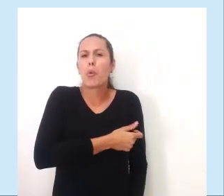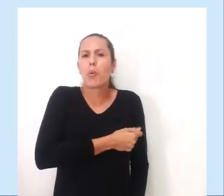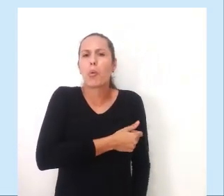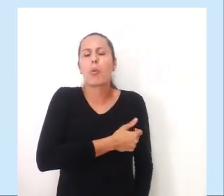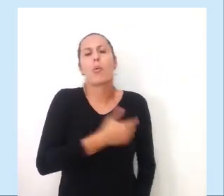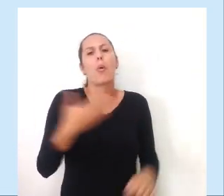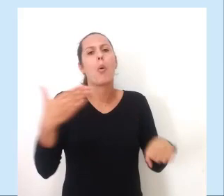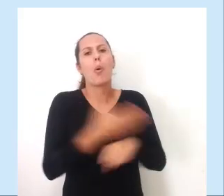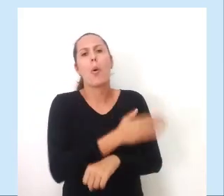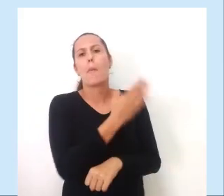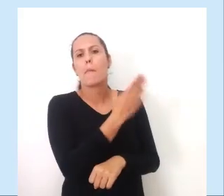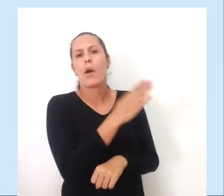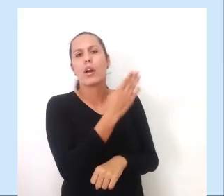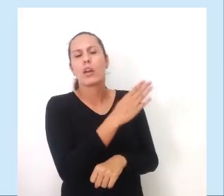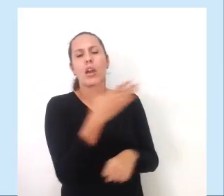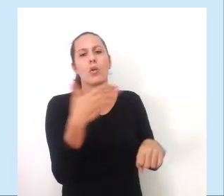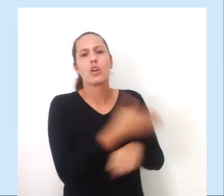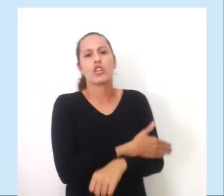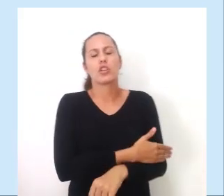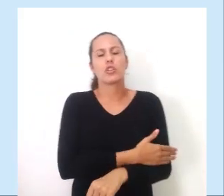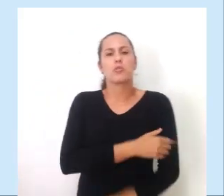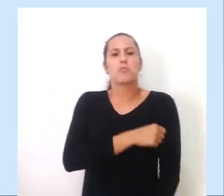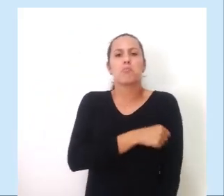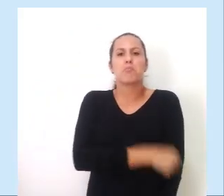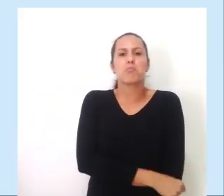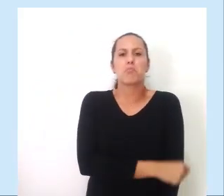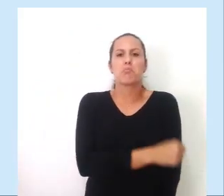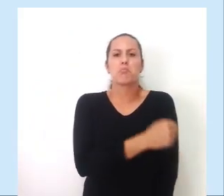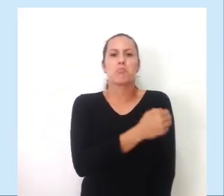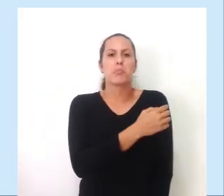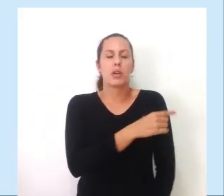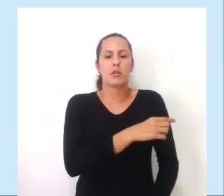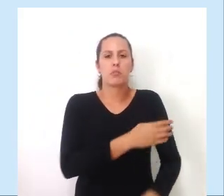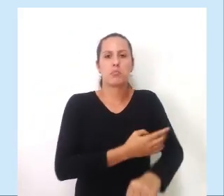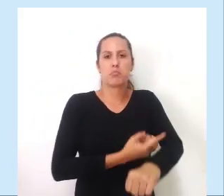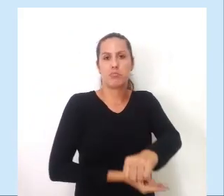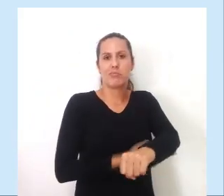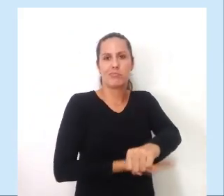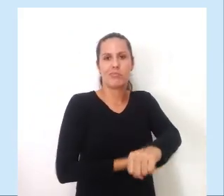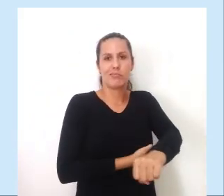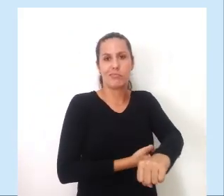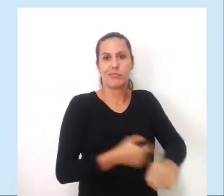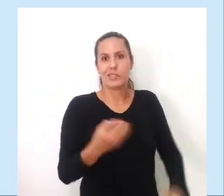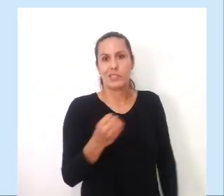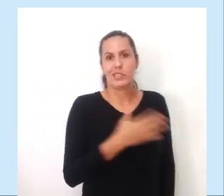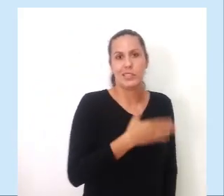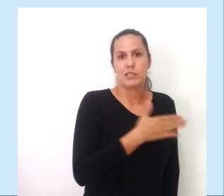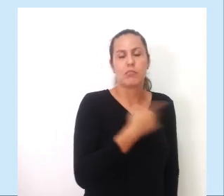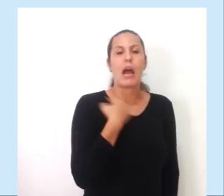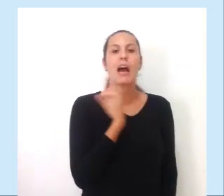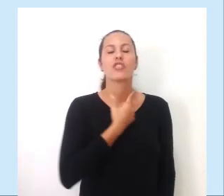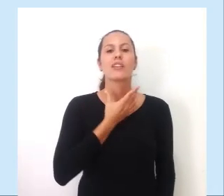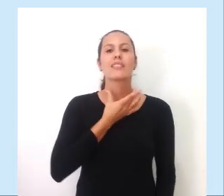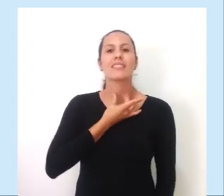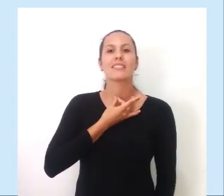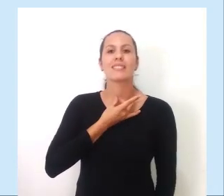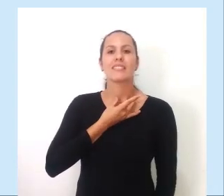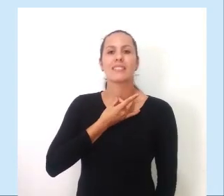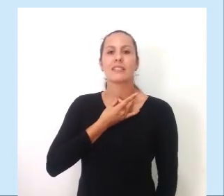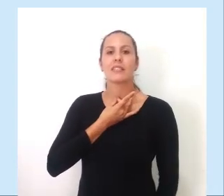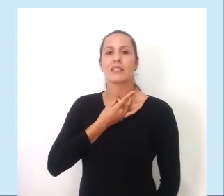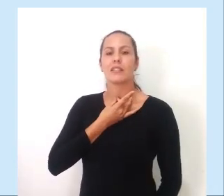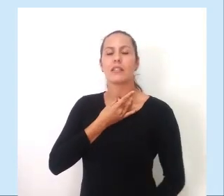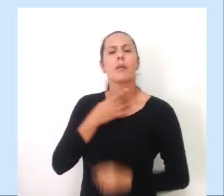vá muito ao banheiro, fazer o número 2, a gente fica com sede. Por quê? Porque na